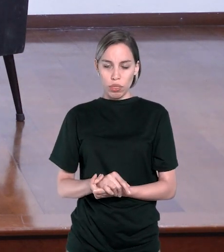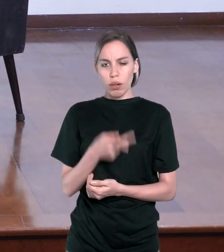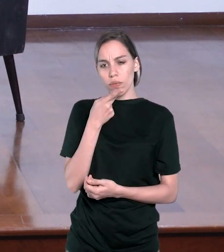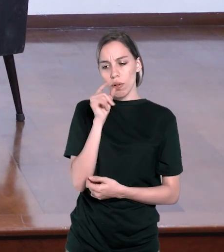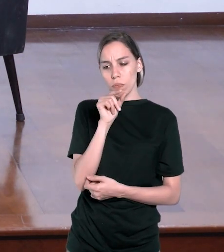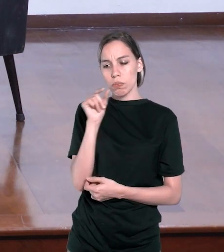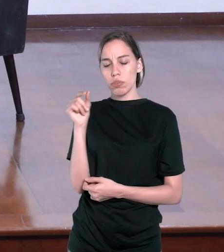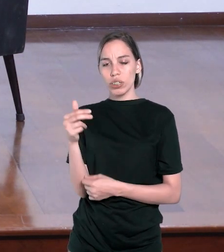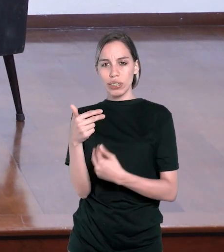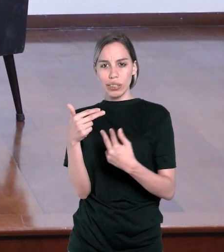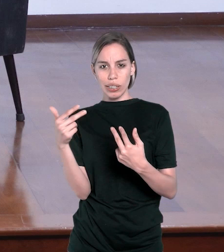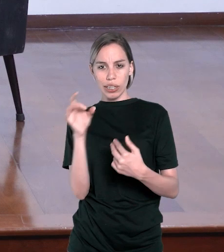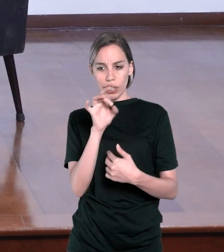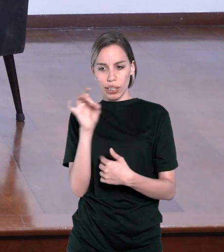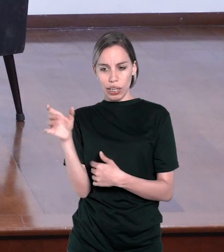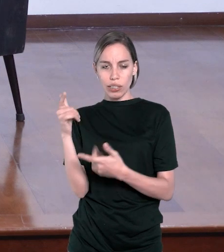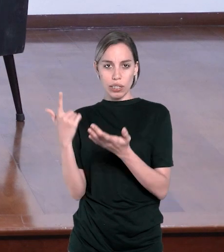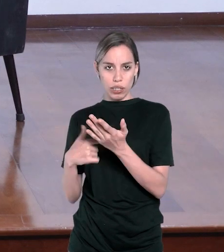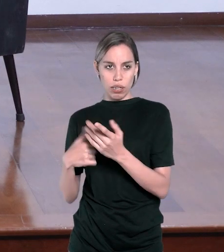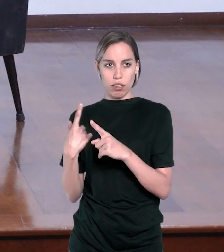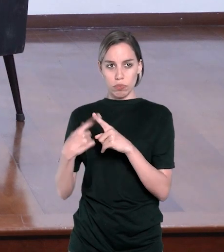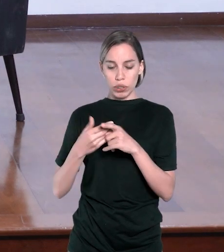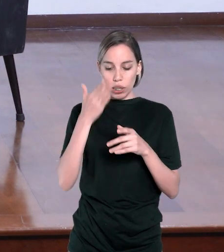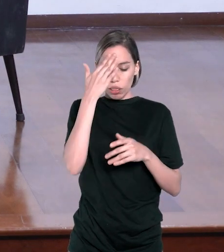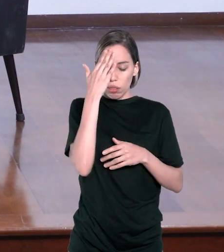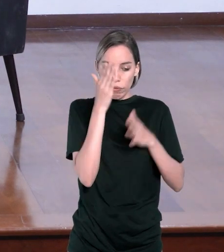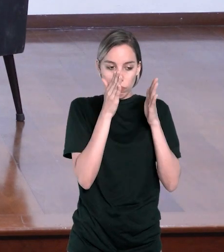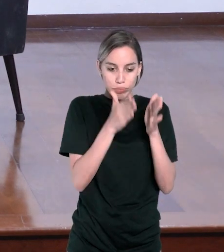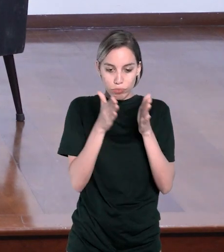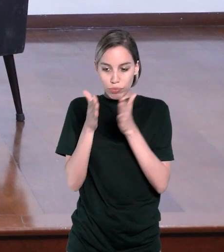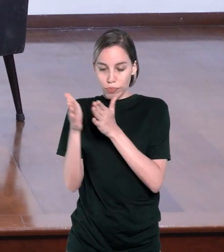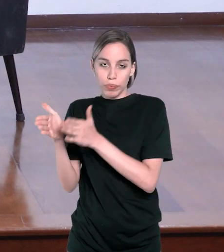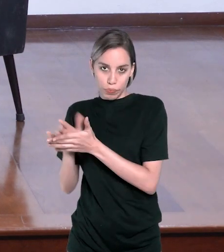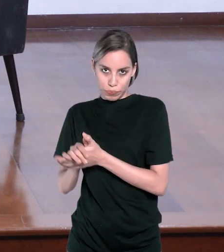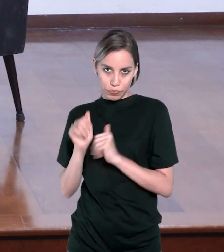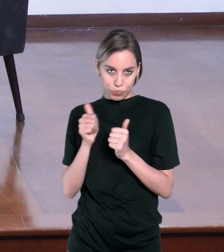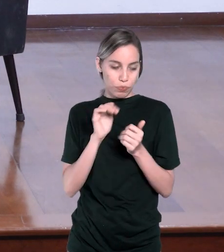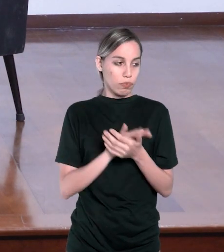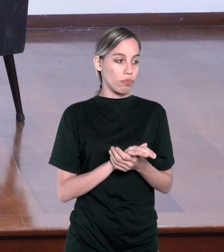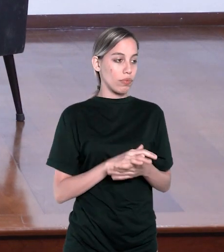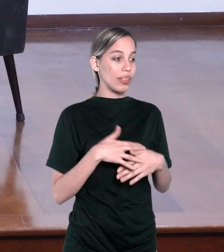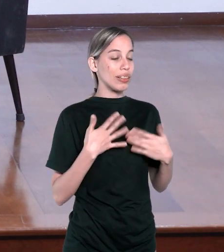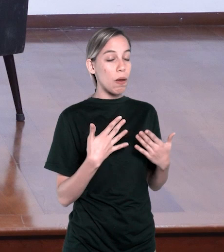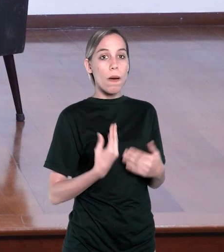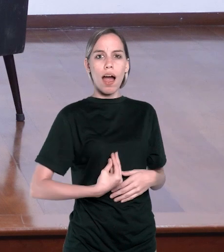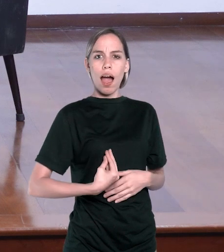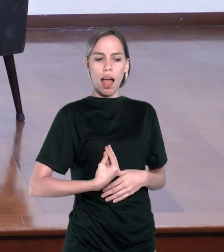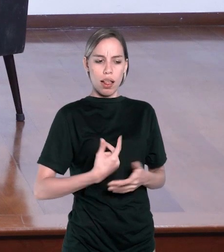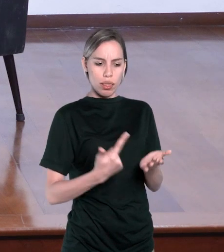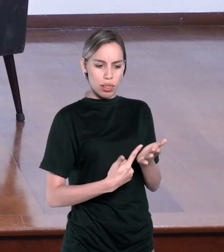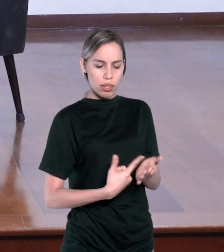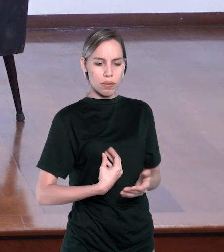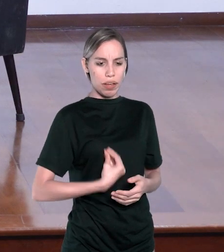um. Tá? Separado, para a gente poder fazer isso. Agora, tá. Bom, A Vida Invisível, de Eurídice Gusmão, foi o meu